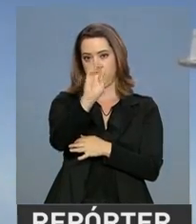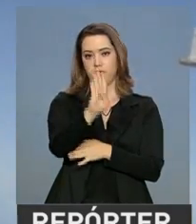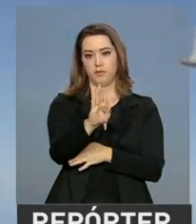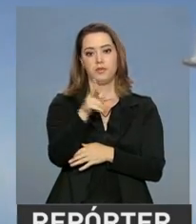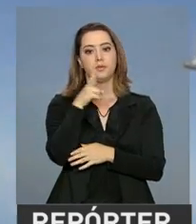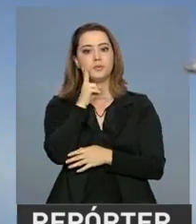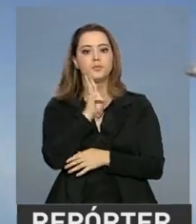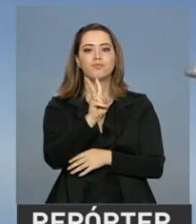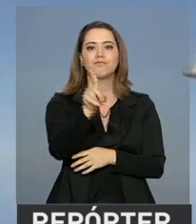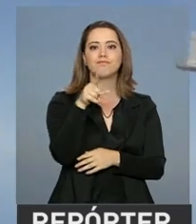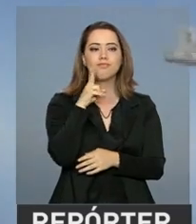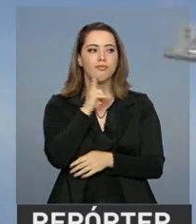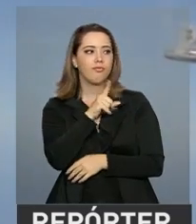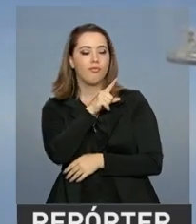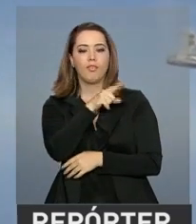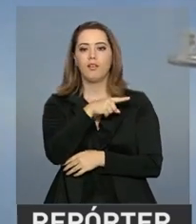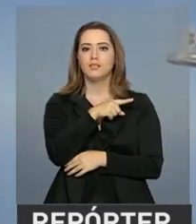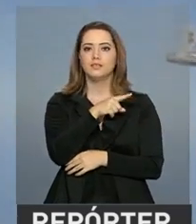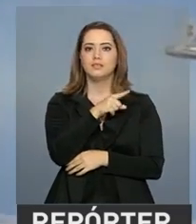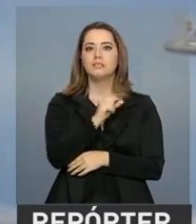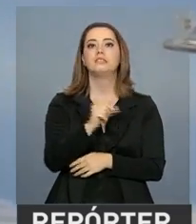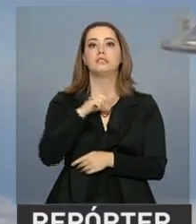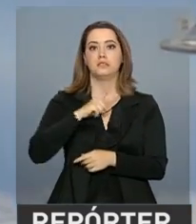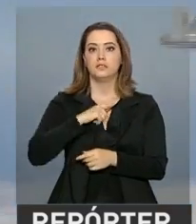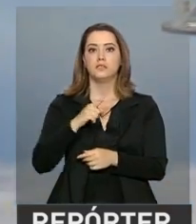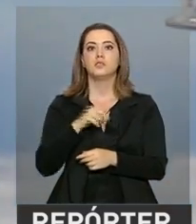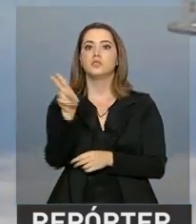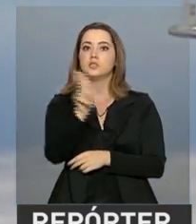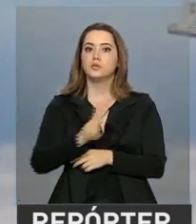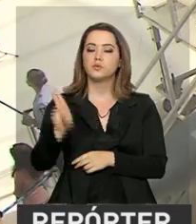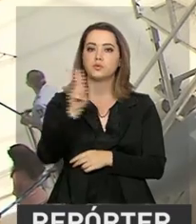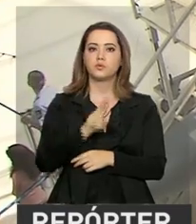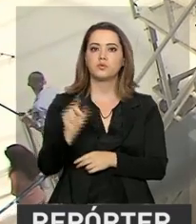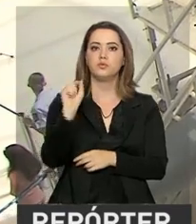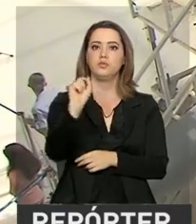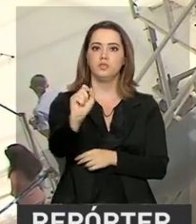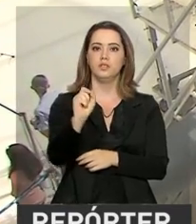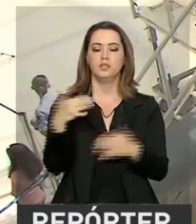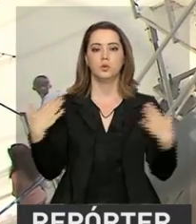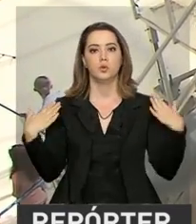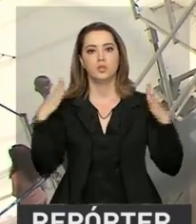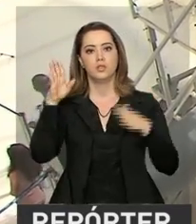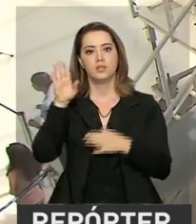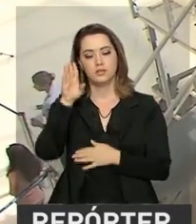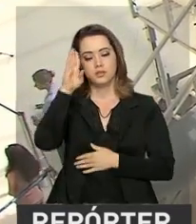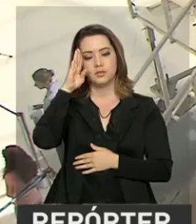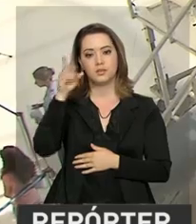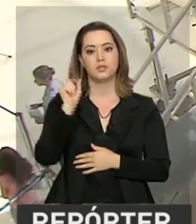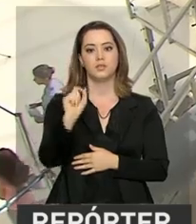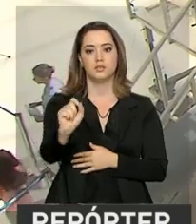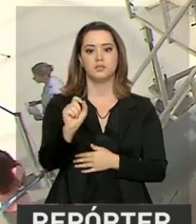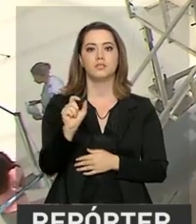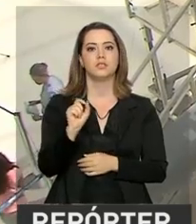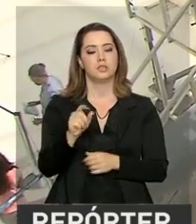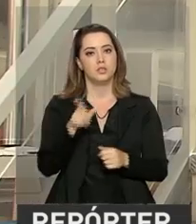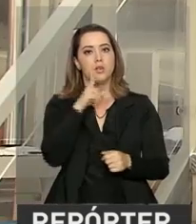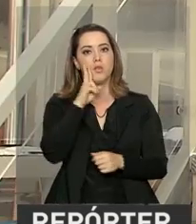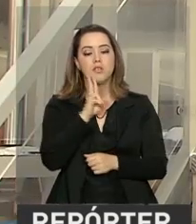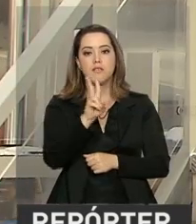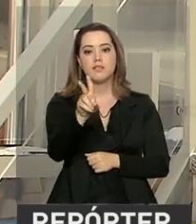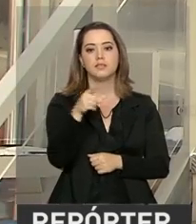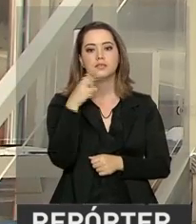Este é o caça Gripen original que vai ser usado pela Força Aérea Brasileira. Dá para notar a diferença com a maquete em tamanho